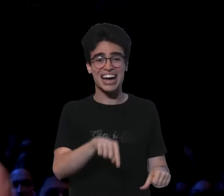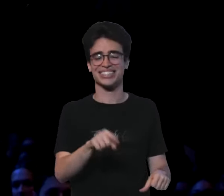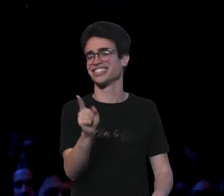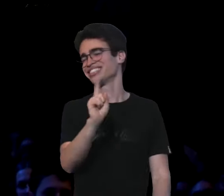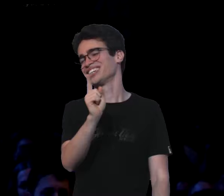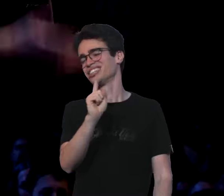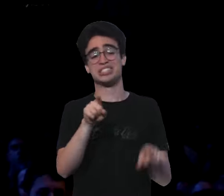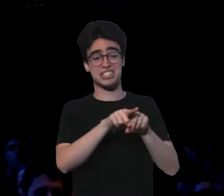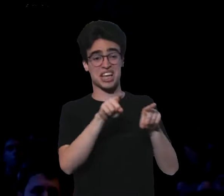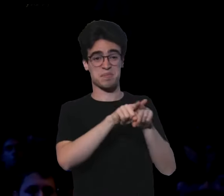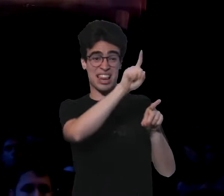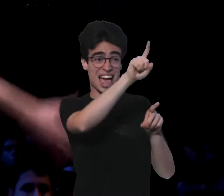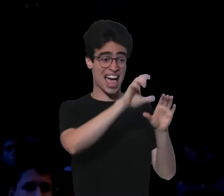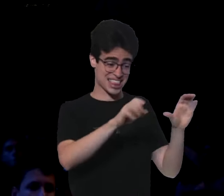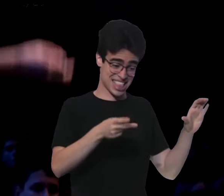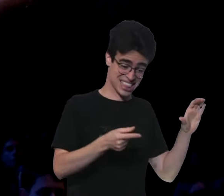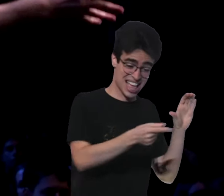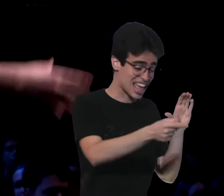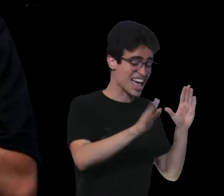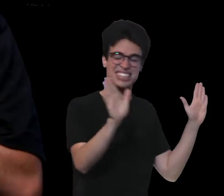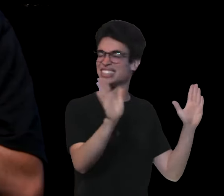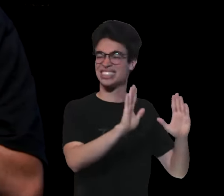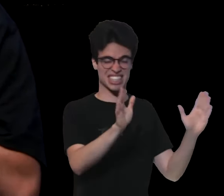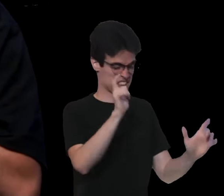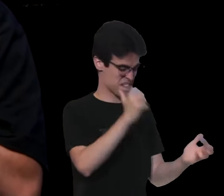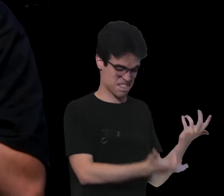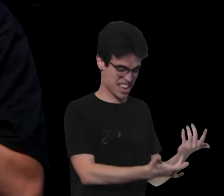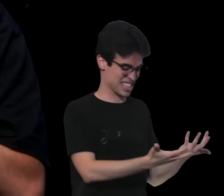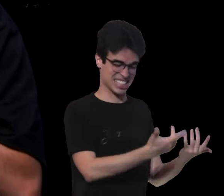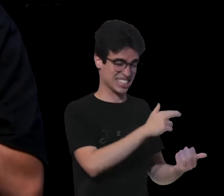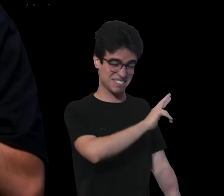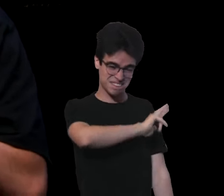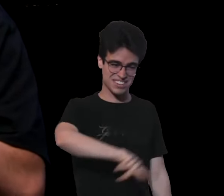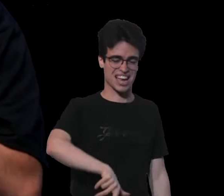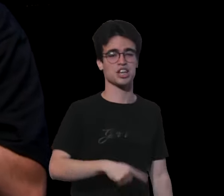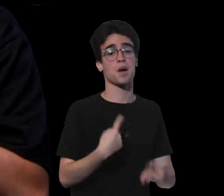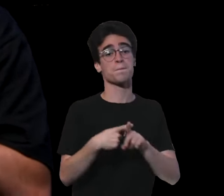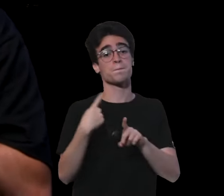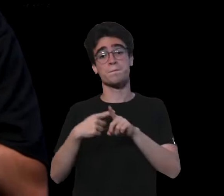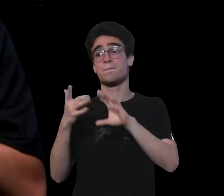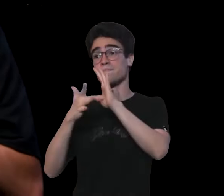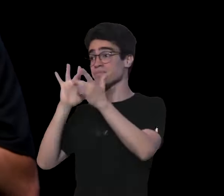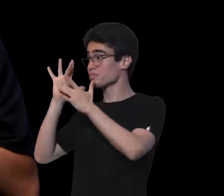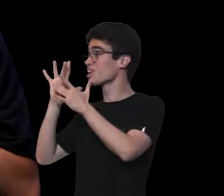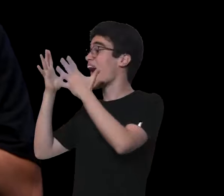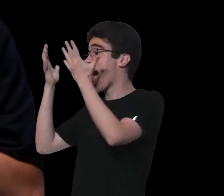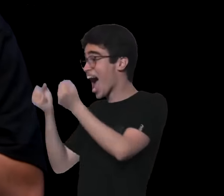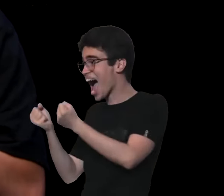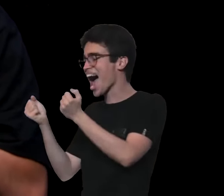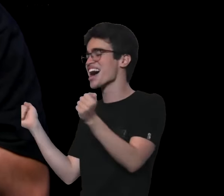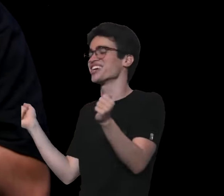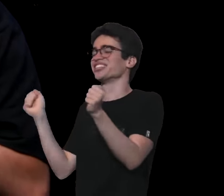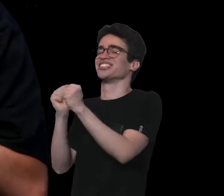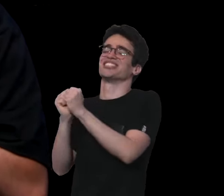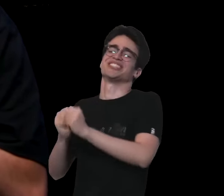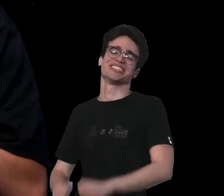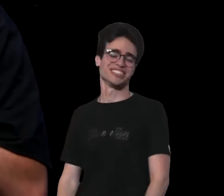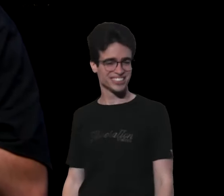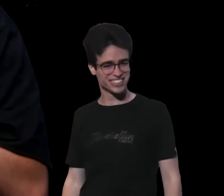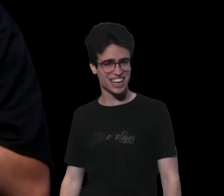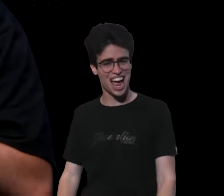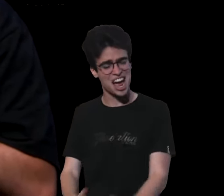na eternidade, porque Jesus vai entrar nela hoje. Ele sabe o que Ele está fazendo, Ele sabe porque você veio aqui.